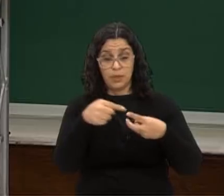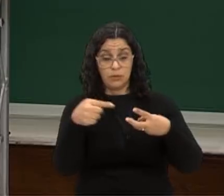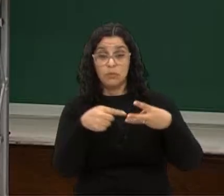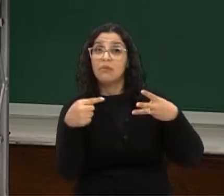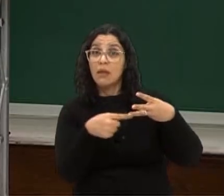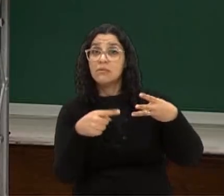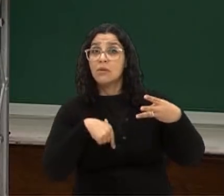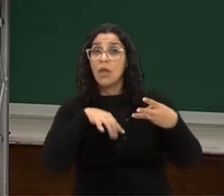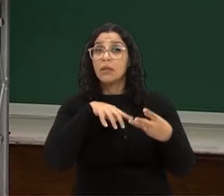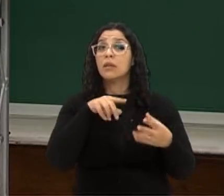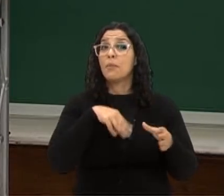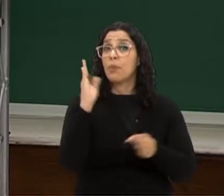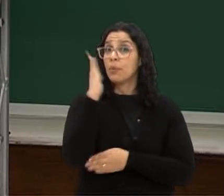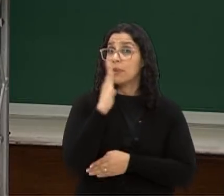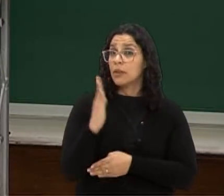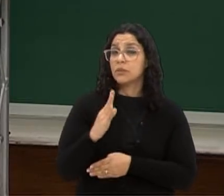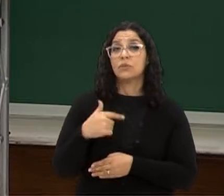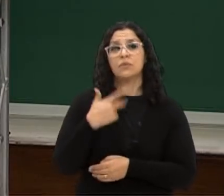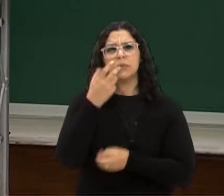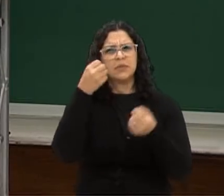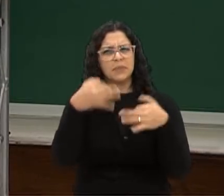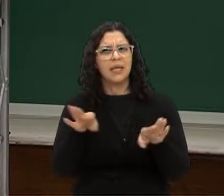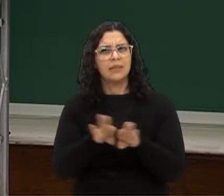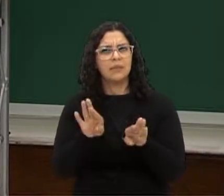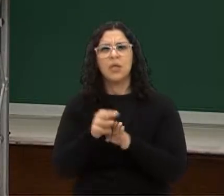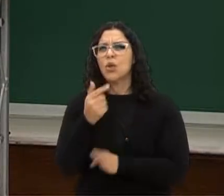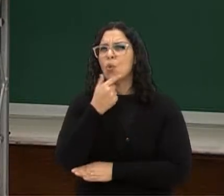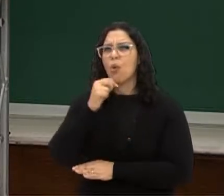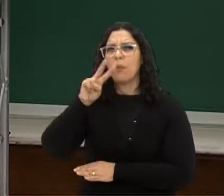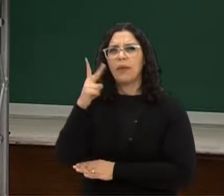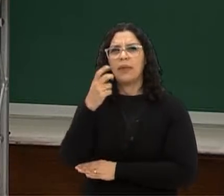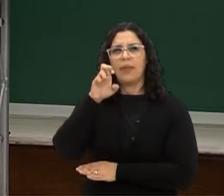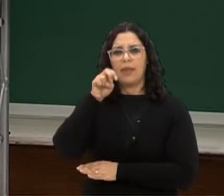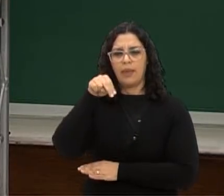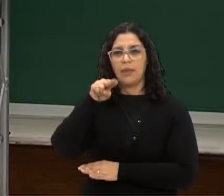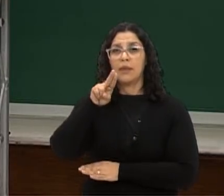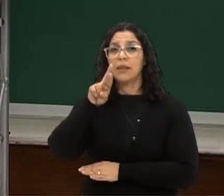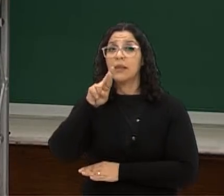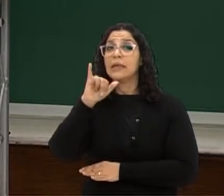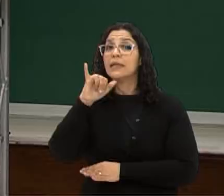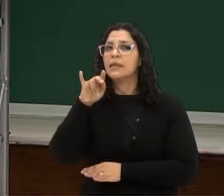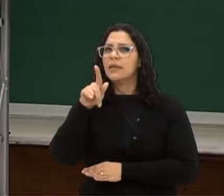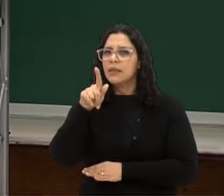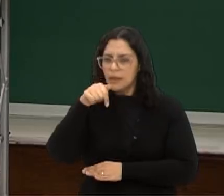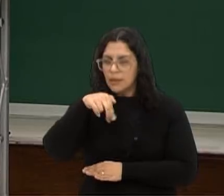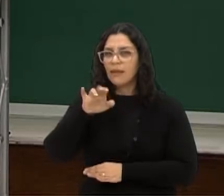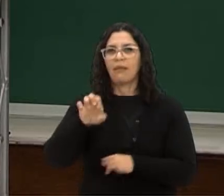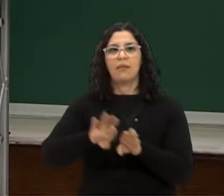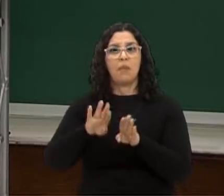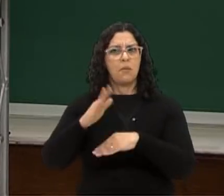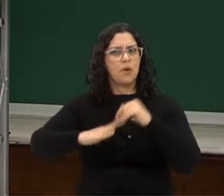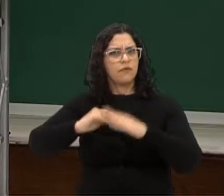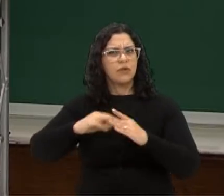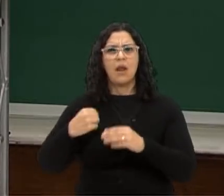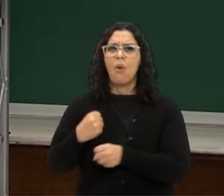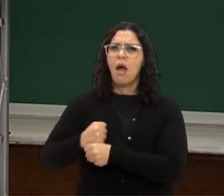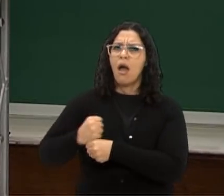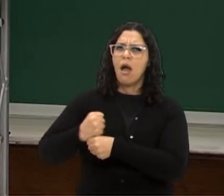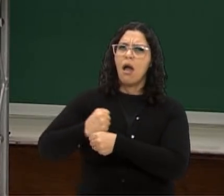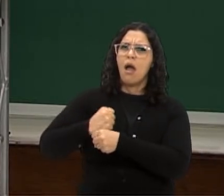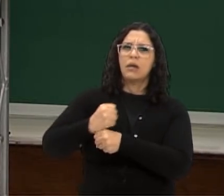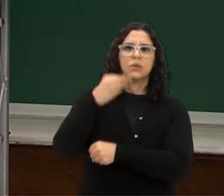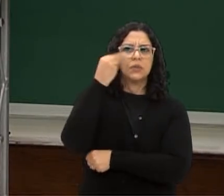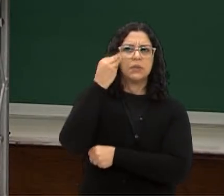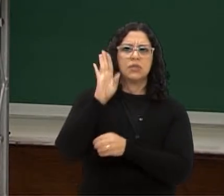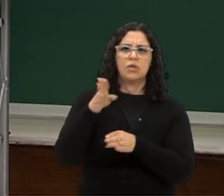Então, nós vamos falar um pouquinho sobre esse Henrique, mas ele foi um dos melhores, ele já era profissional, ele já era muitos mais anos, assim,